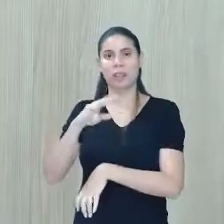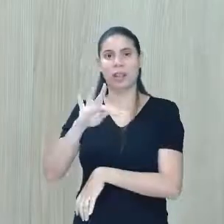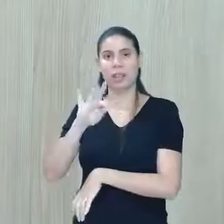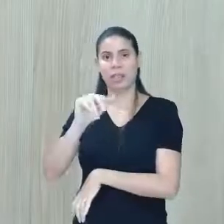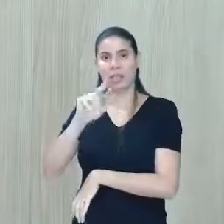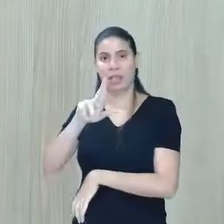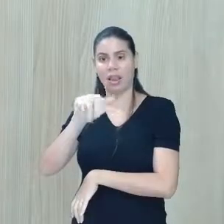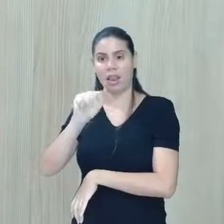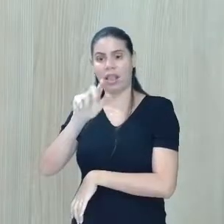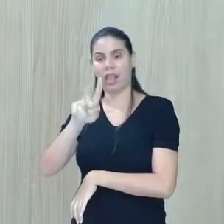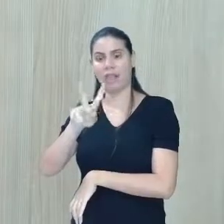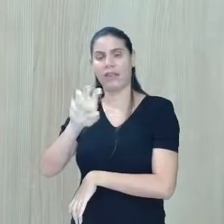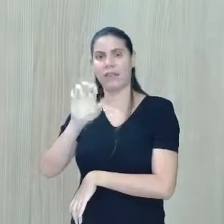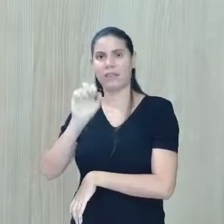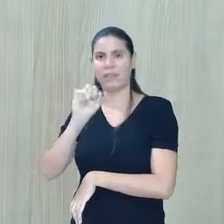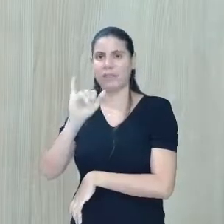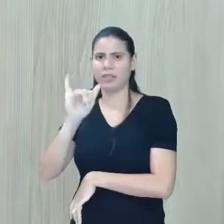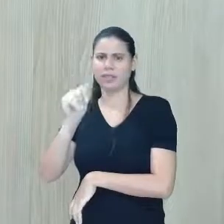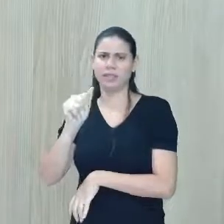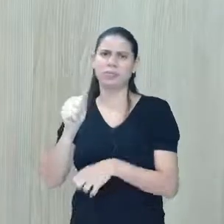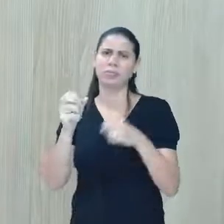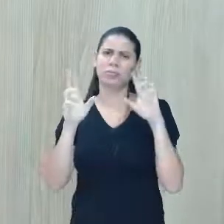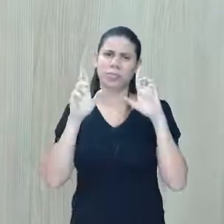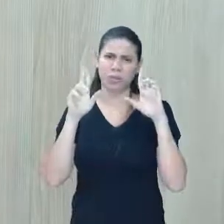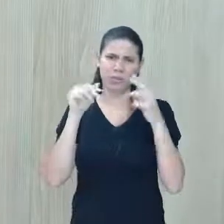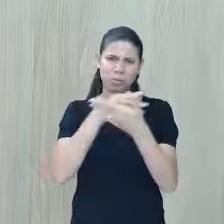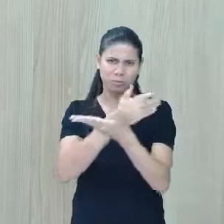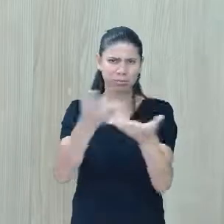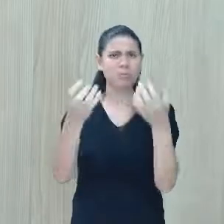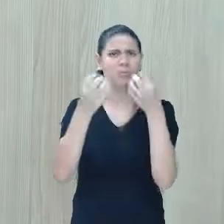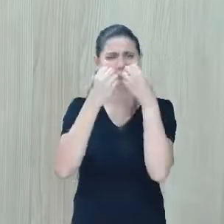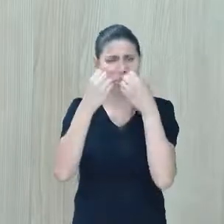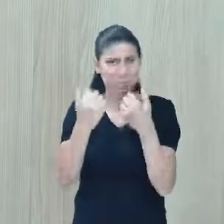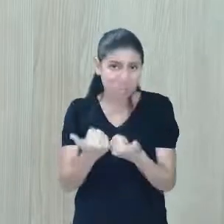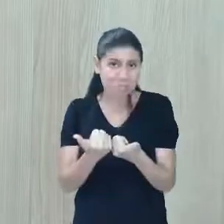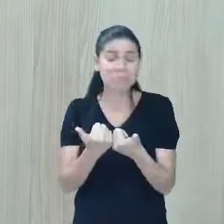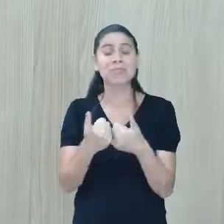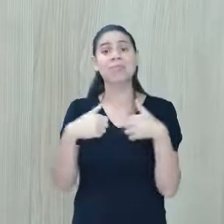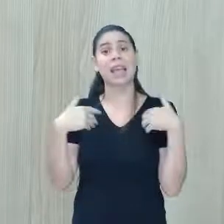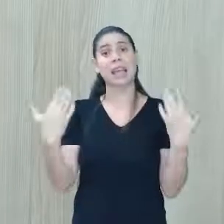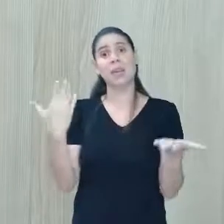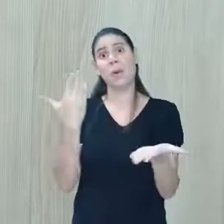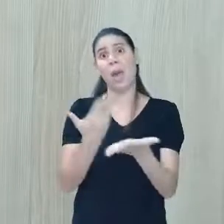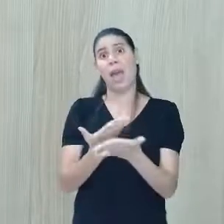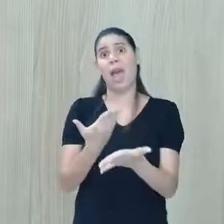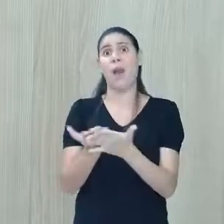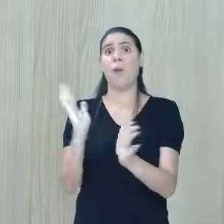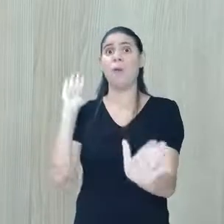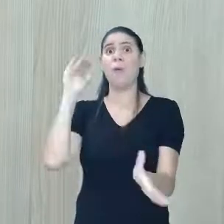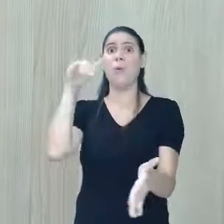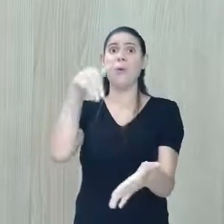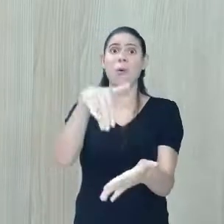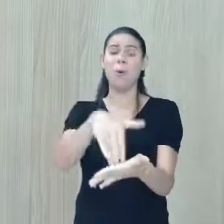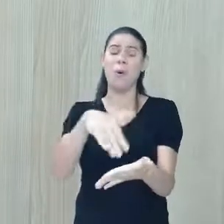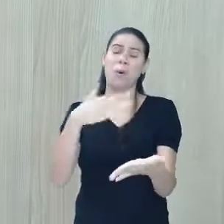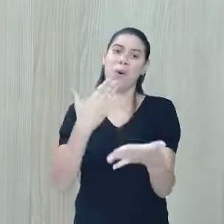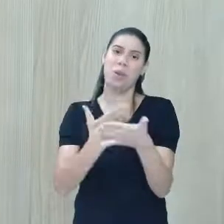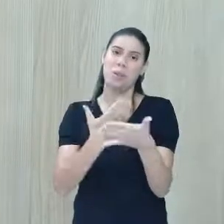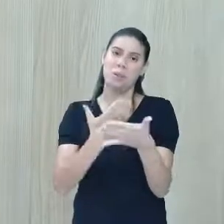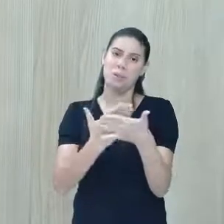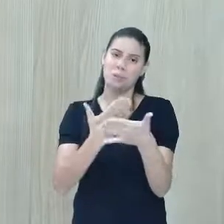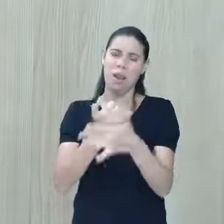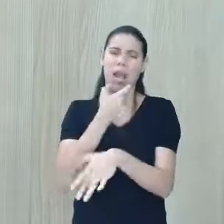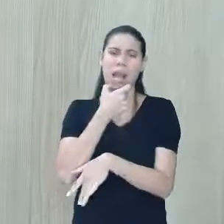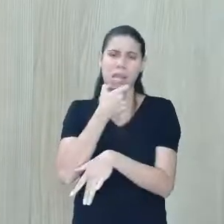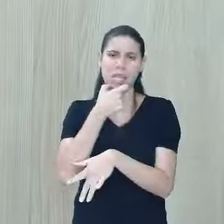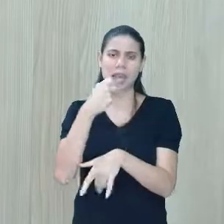Ei, gente, eu espero que todo mundo esteja bem. Essa aula é a nossa última aula de inglês,